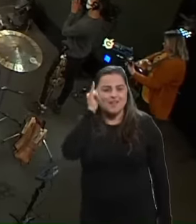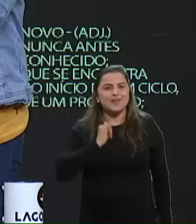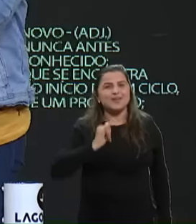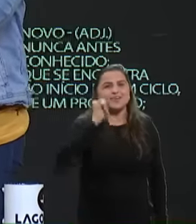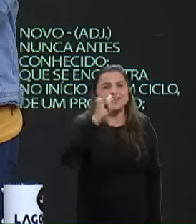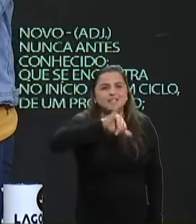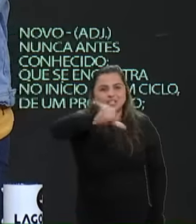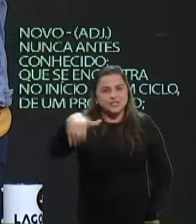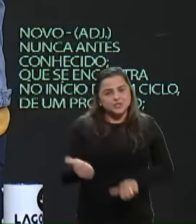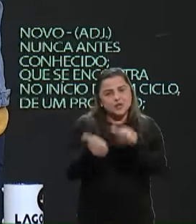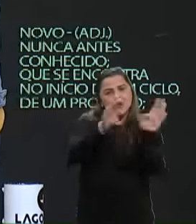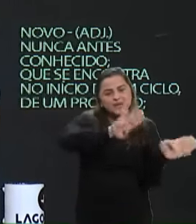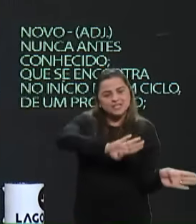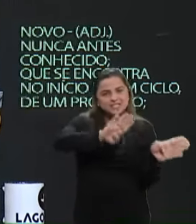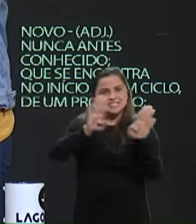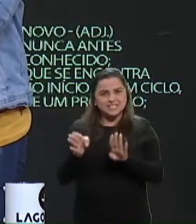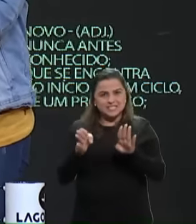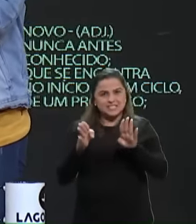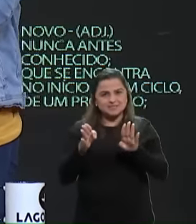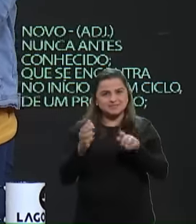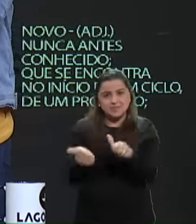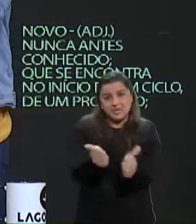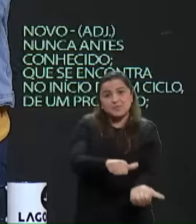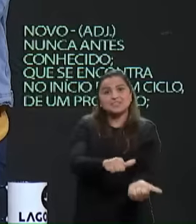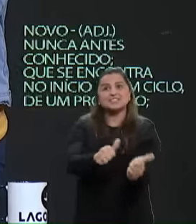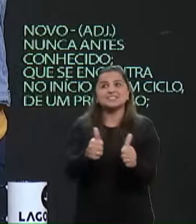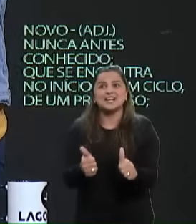Batista ia descer as águas do Jordão.